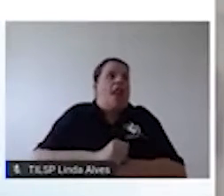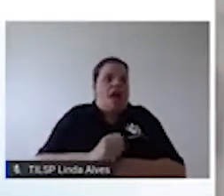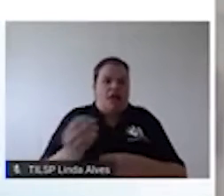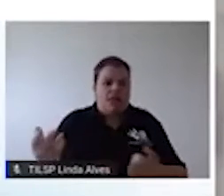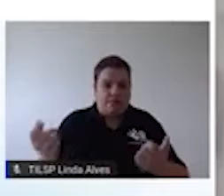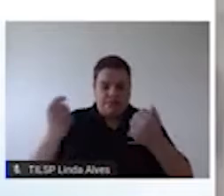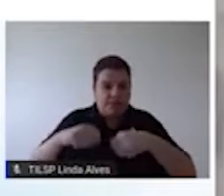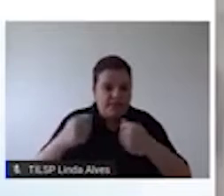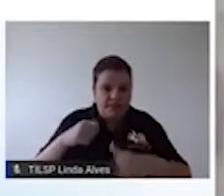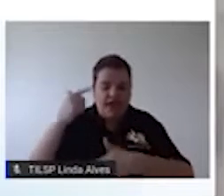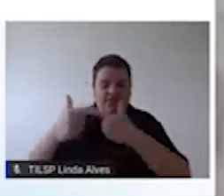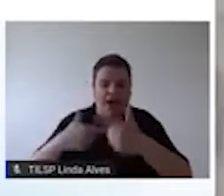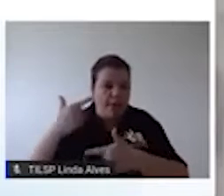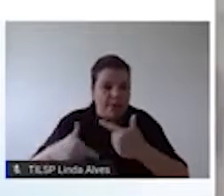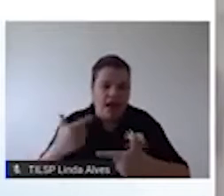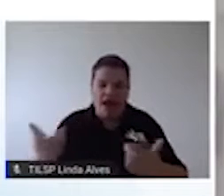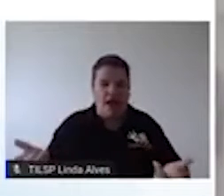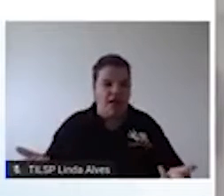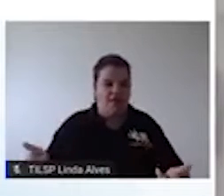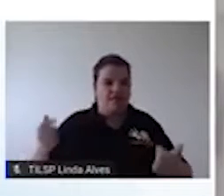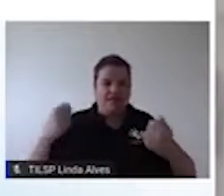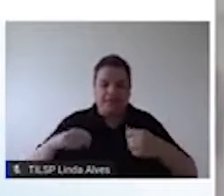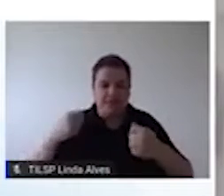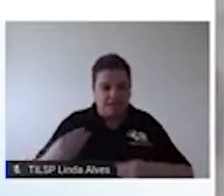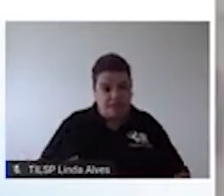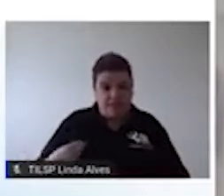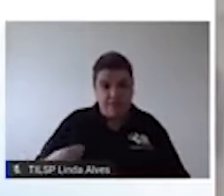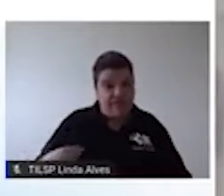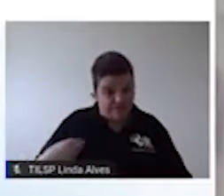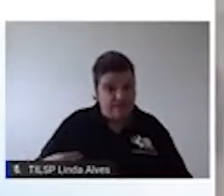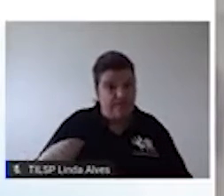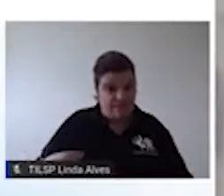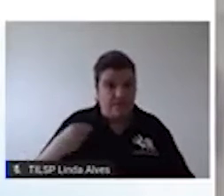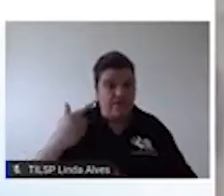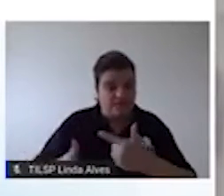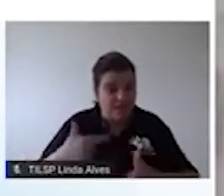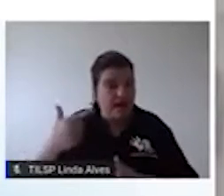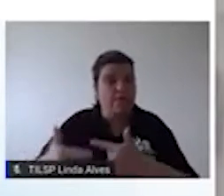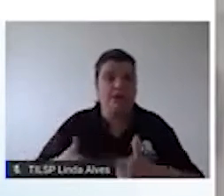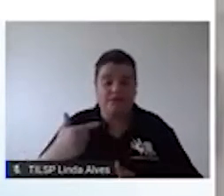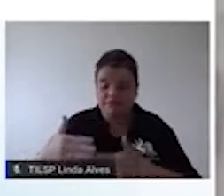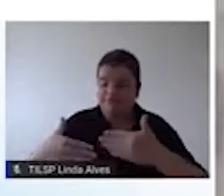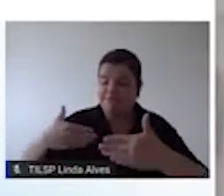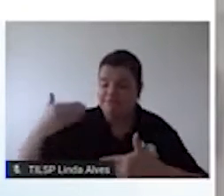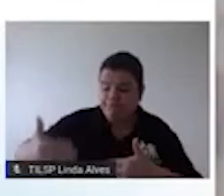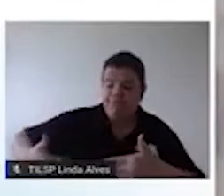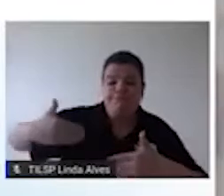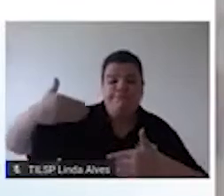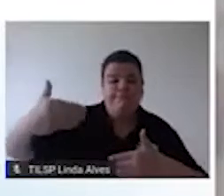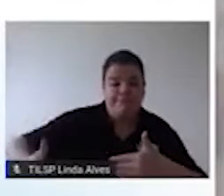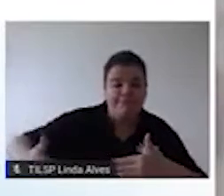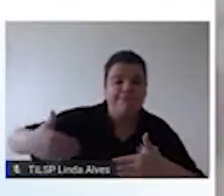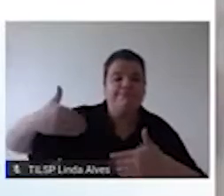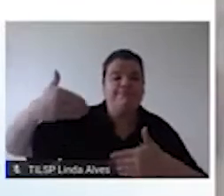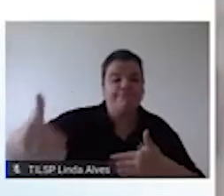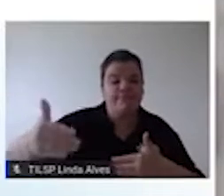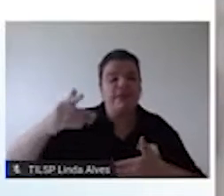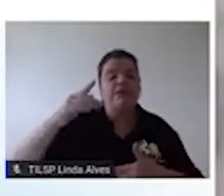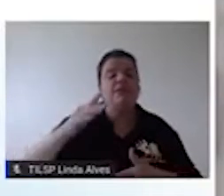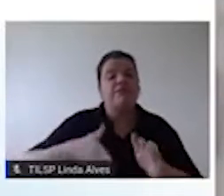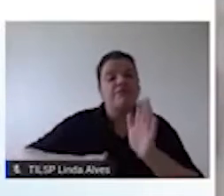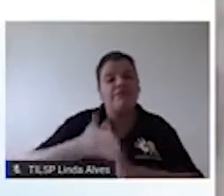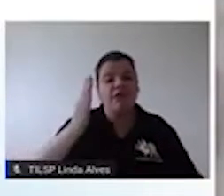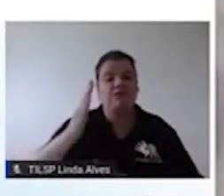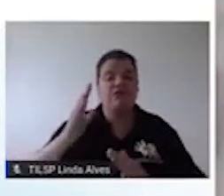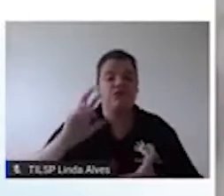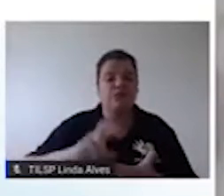lockdown. São pessoas que sobrevivem no dia após dia, ou que saem de manhã